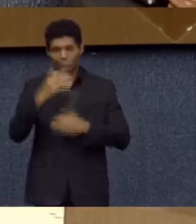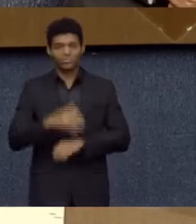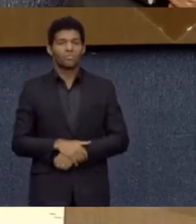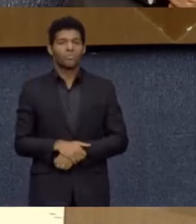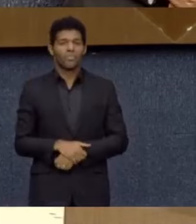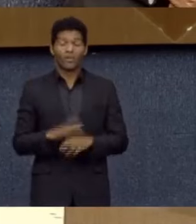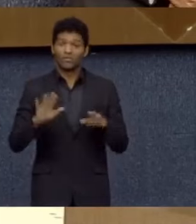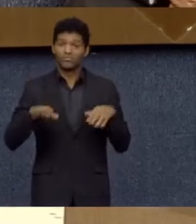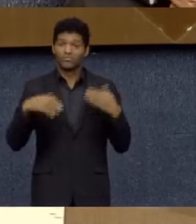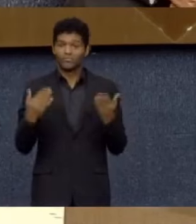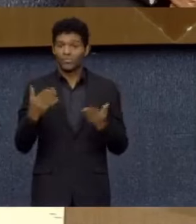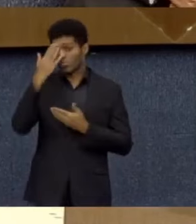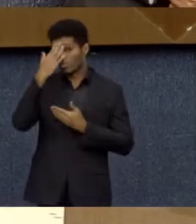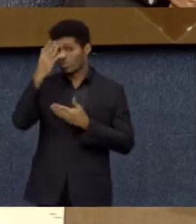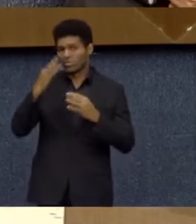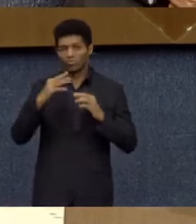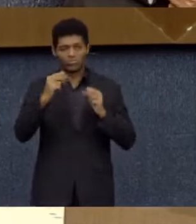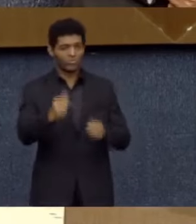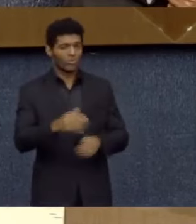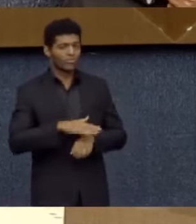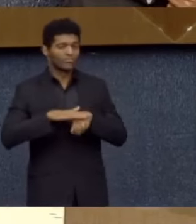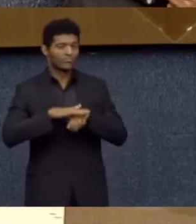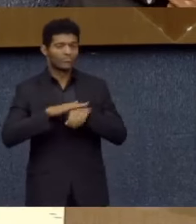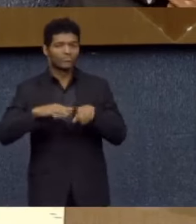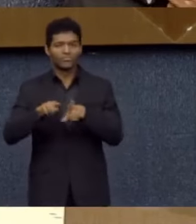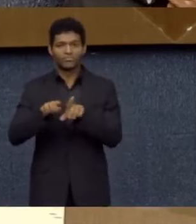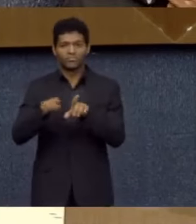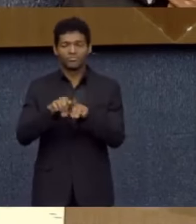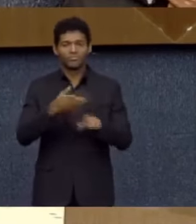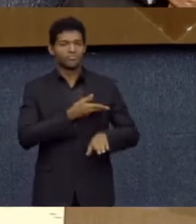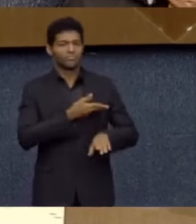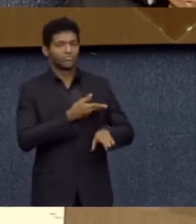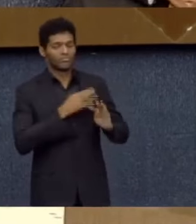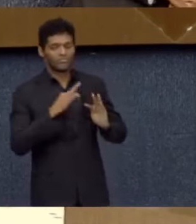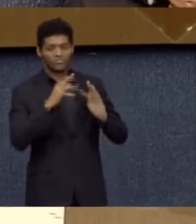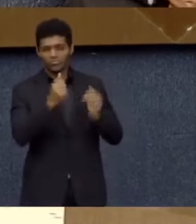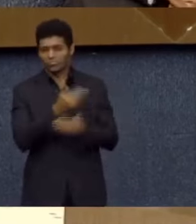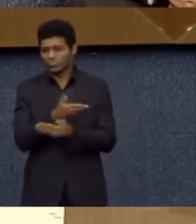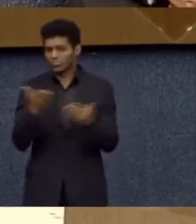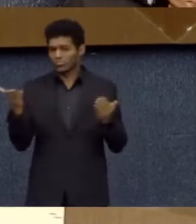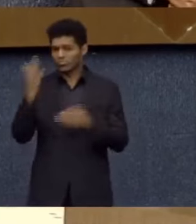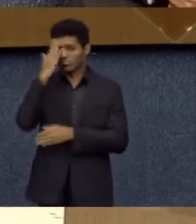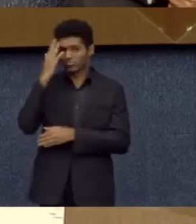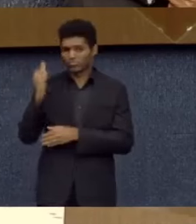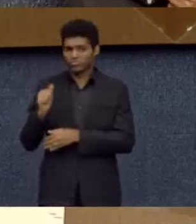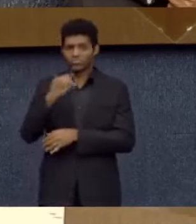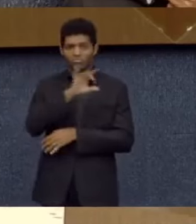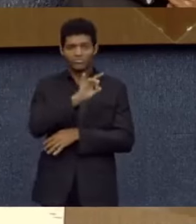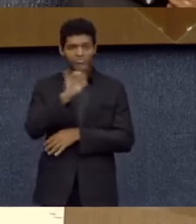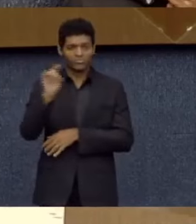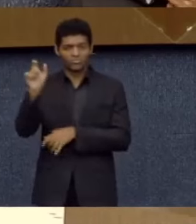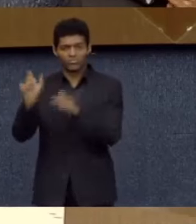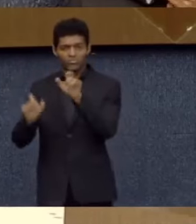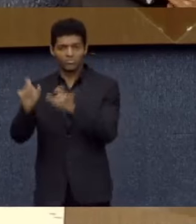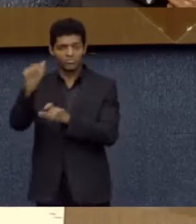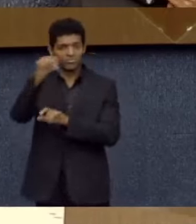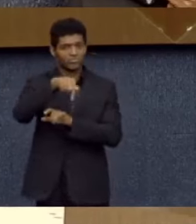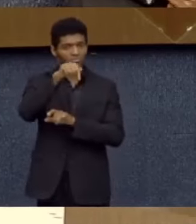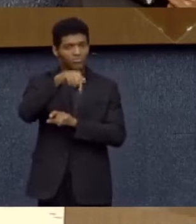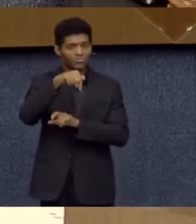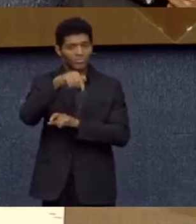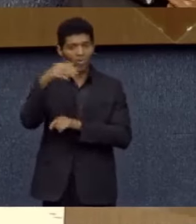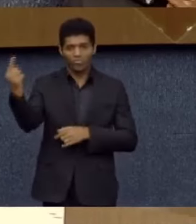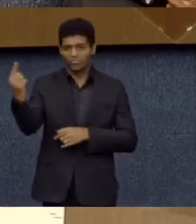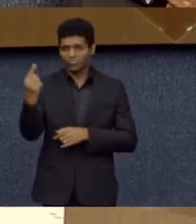muito obrigada, gente, por todo o carinho, zelo e amizade. Sei que cada um que aqui está veio de coração